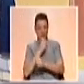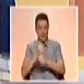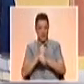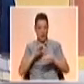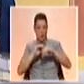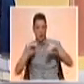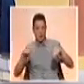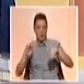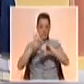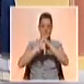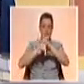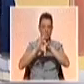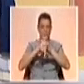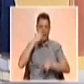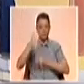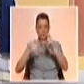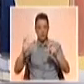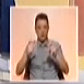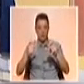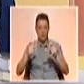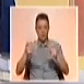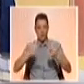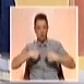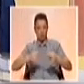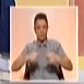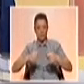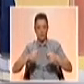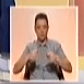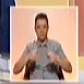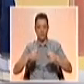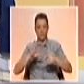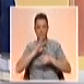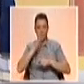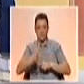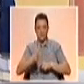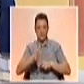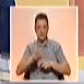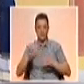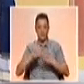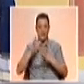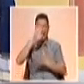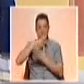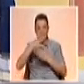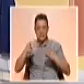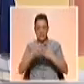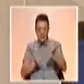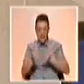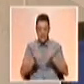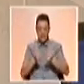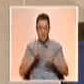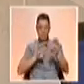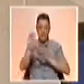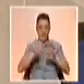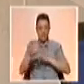de sensibilizar os consumidores para reduzirem a sua pegada hídrica. Como é que o fazem? Que estratégias põem em prática? Sim, é